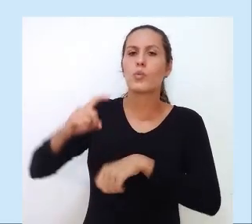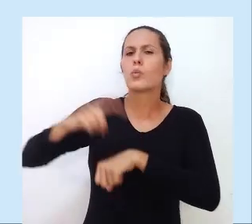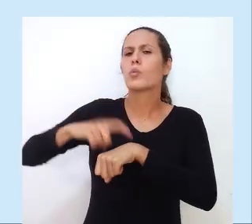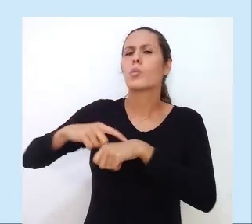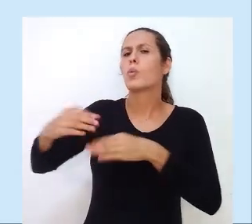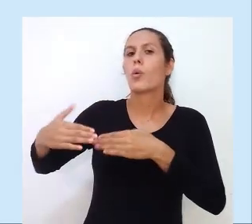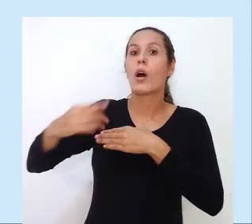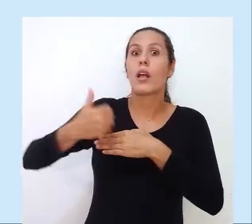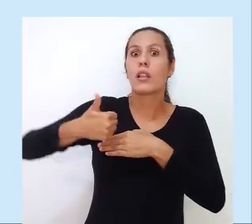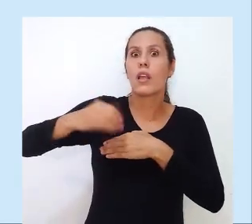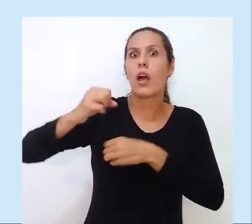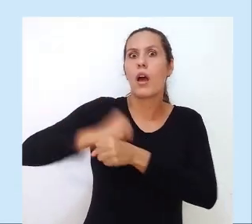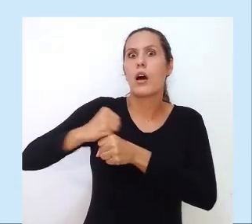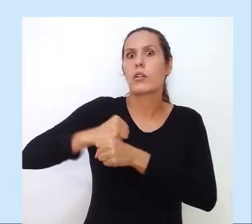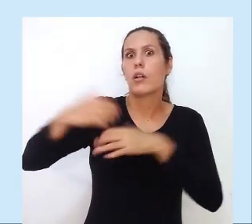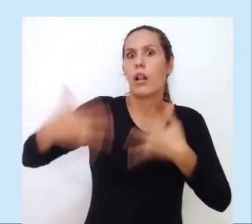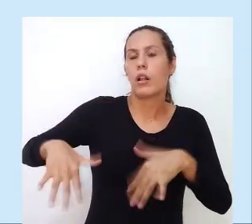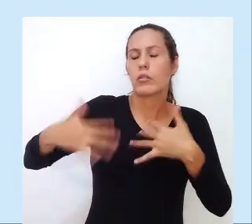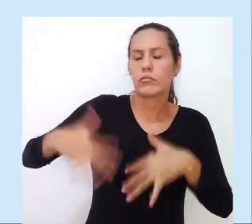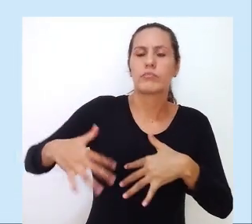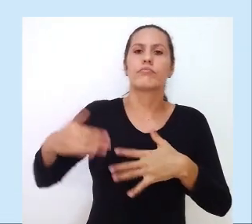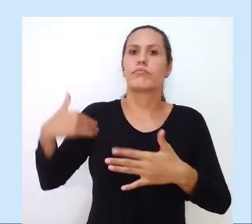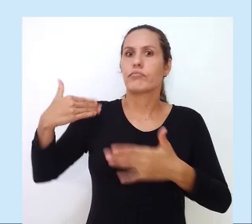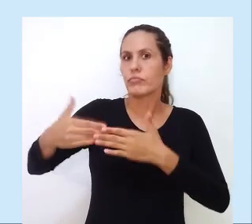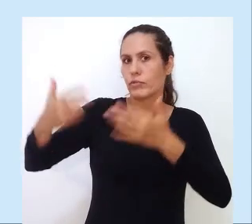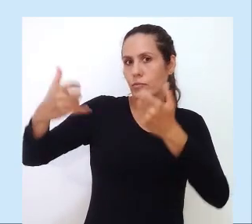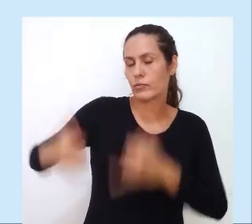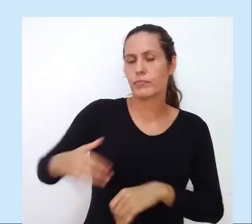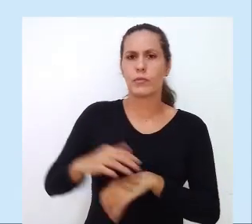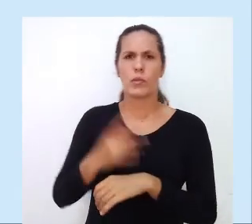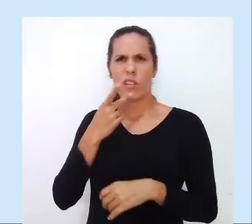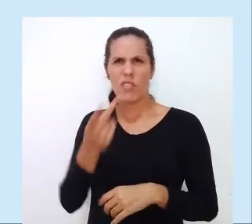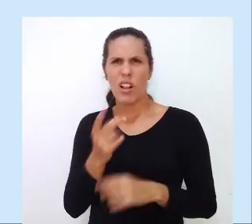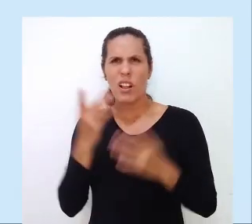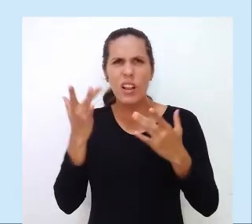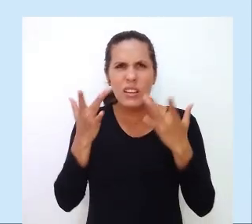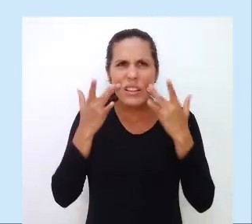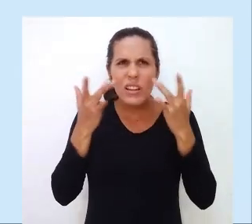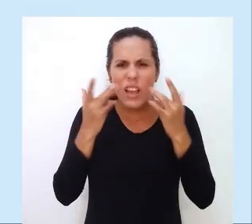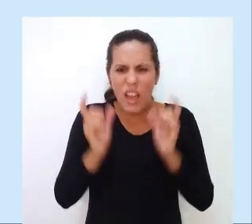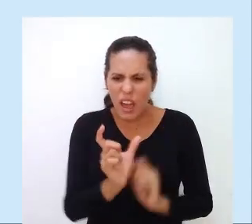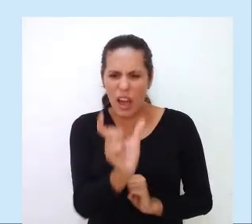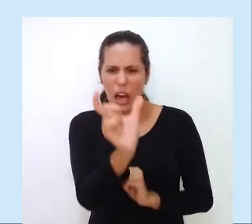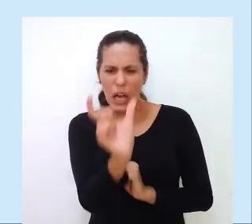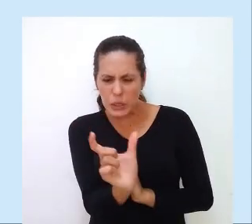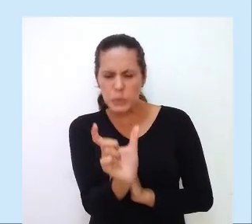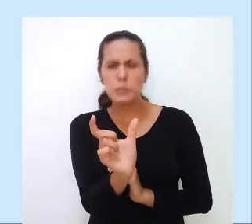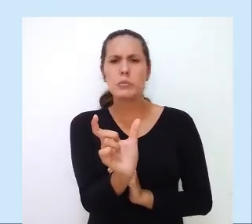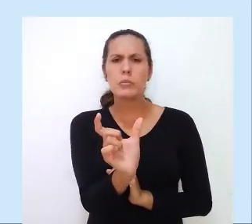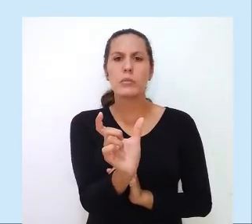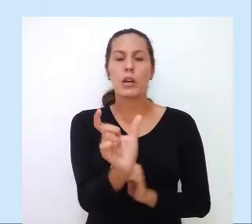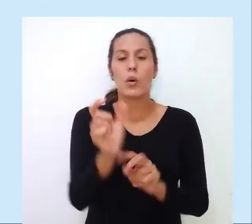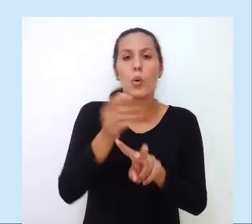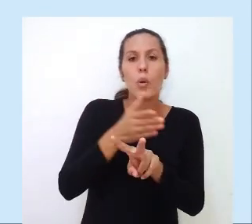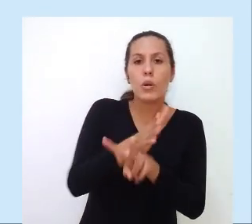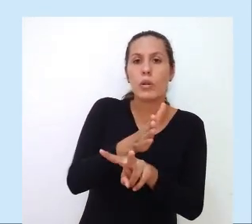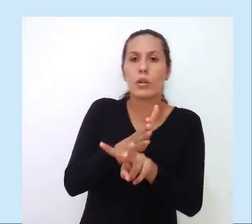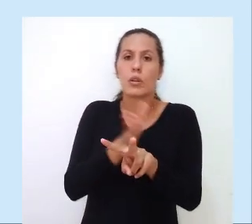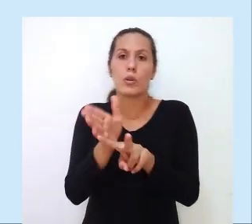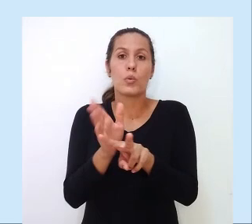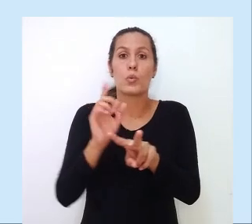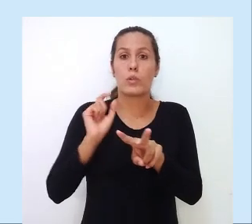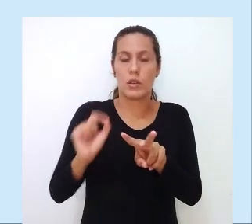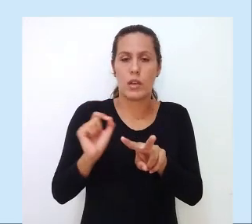importante vocês saberem que, hoje, quando a gente fala teatro, ele se refere a duas coisas diferentes.